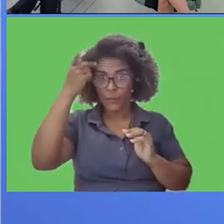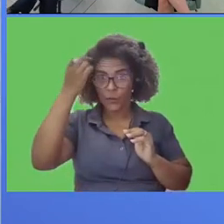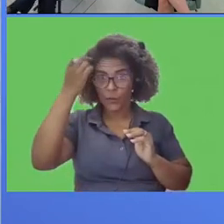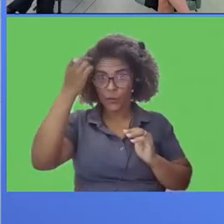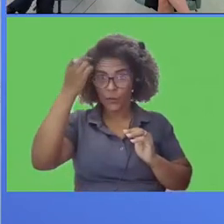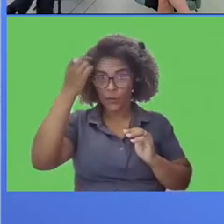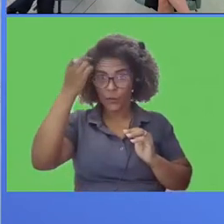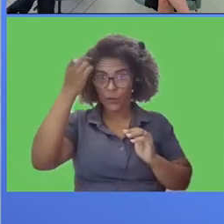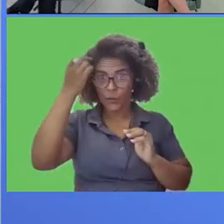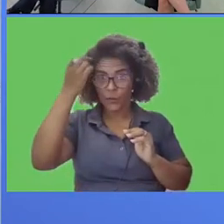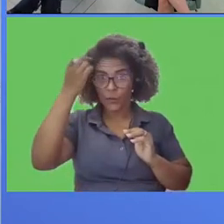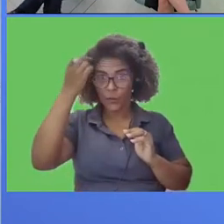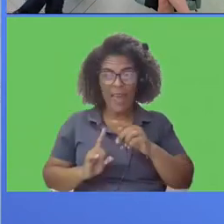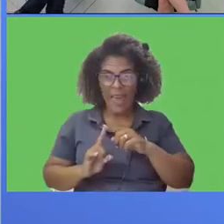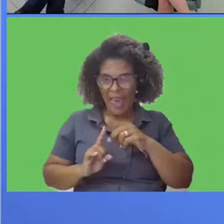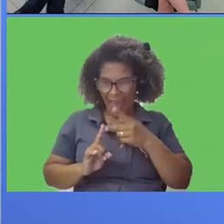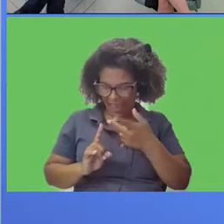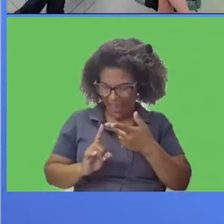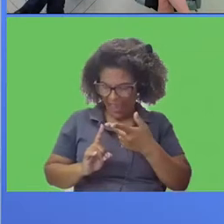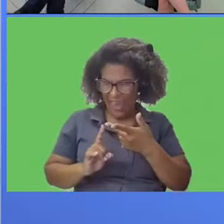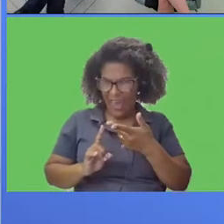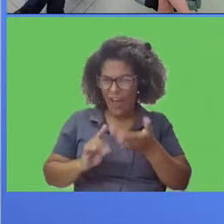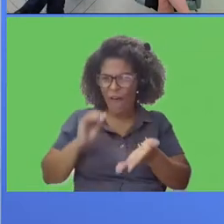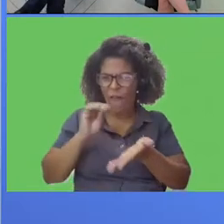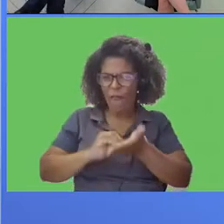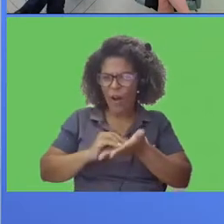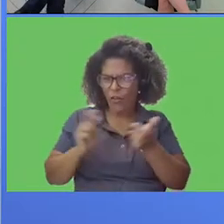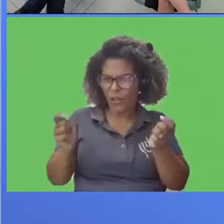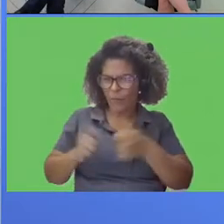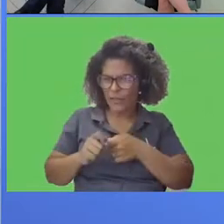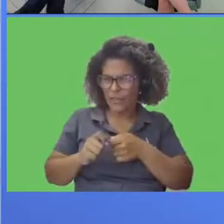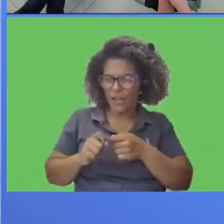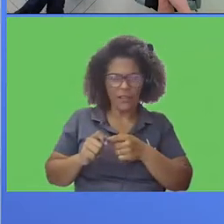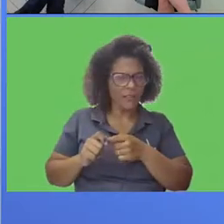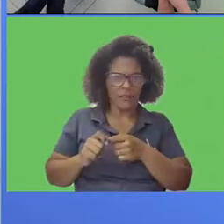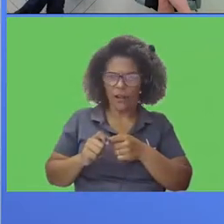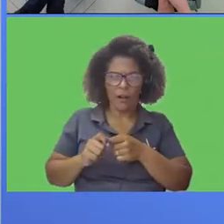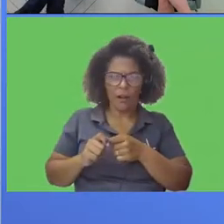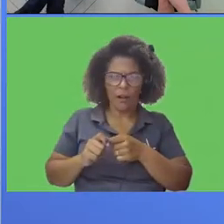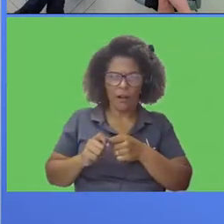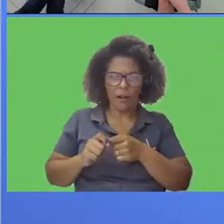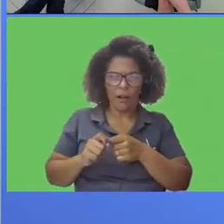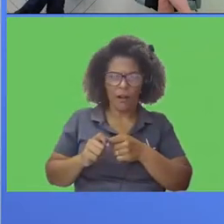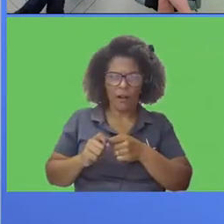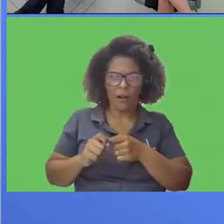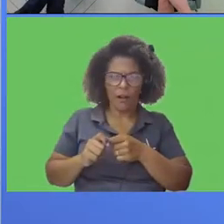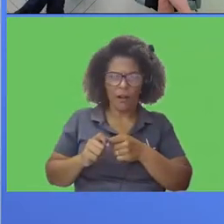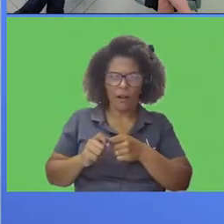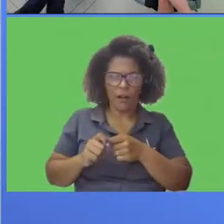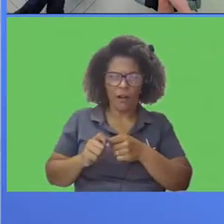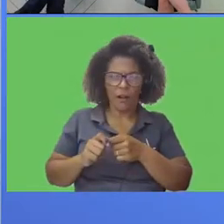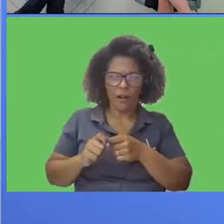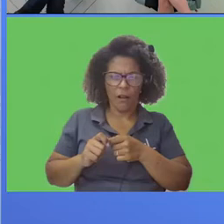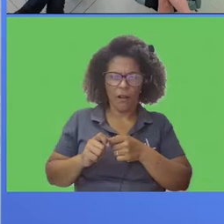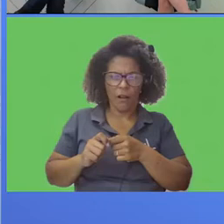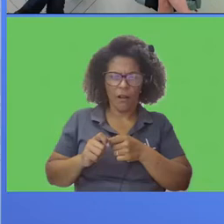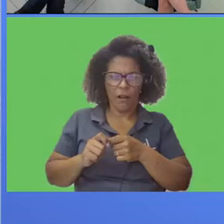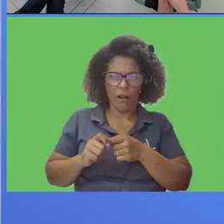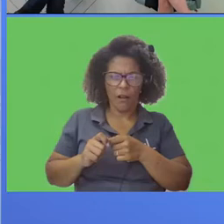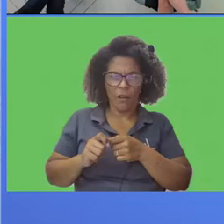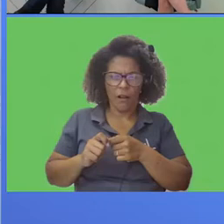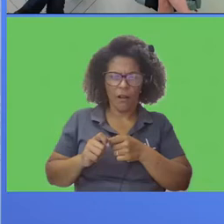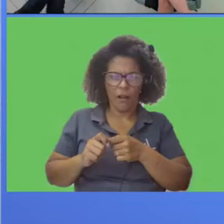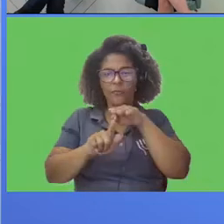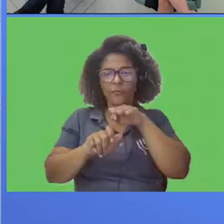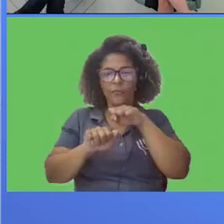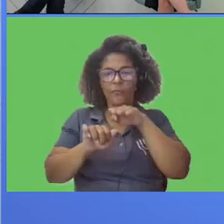naturalmente incapazes. As pessoas com deficiência estão nessa condição de desigualdade exatamente pelas